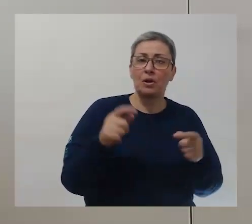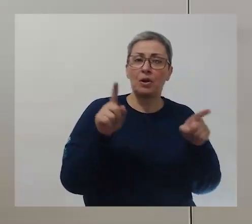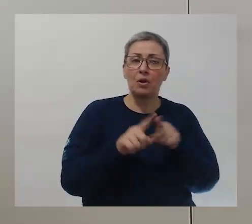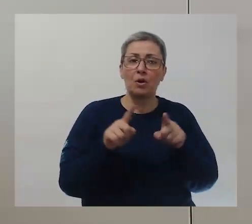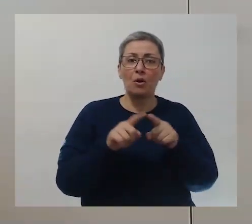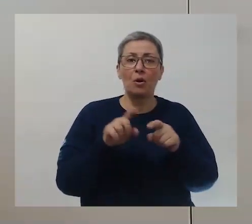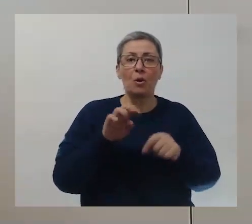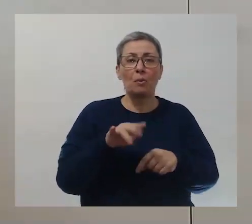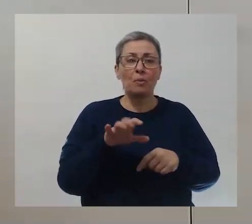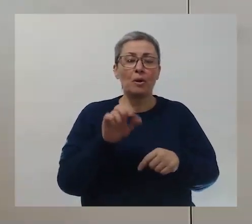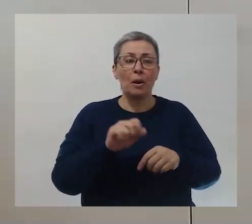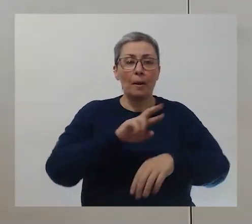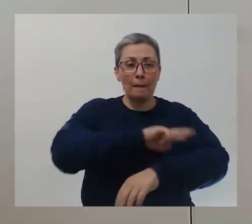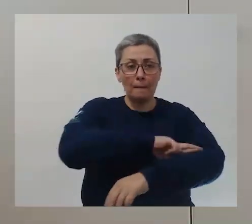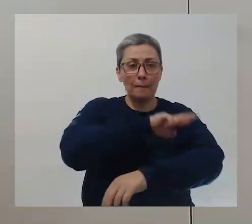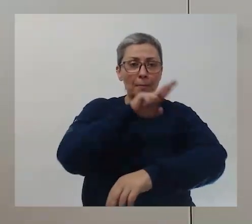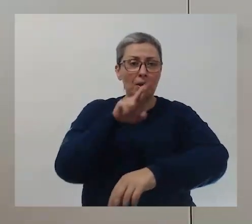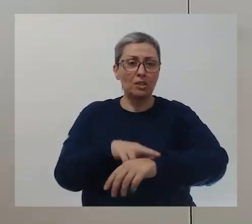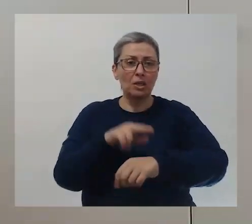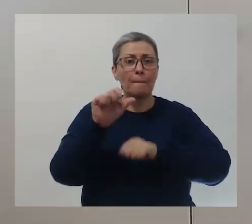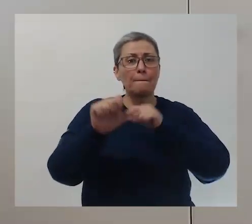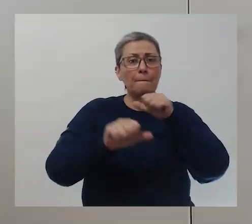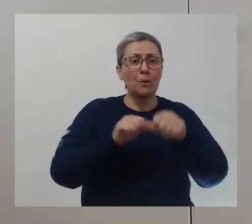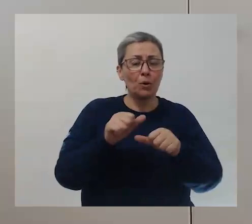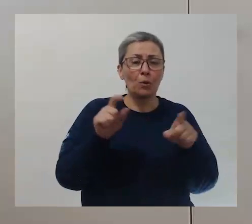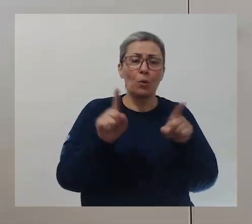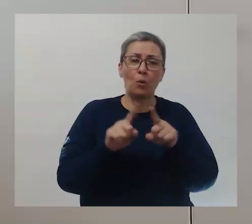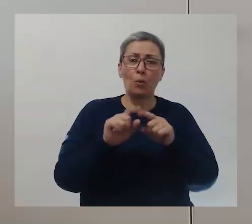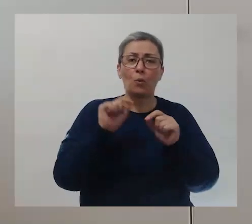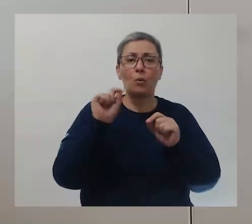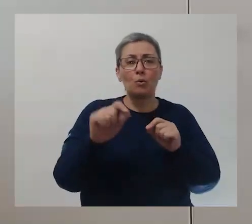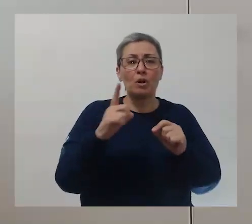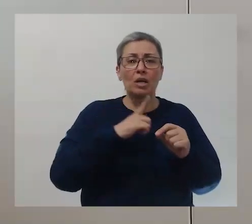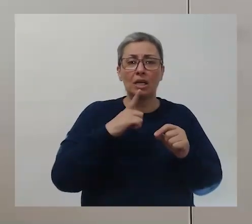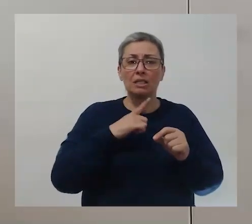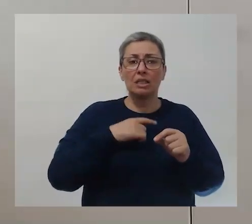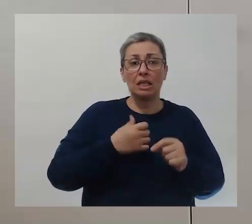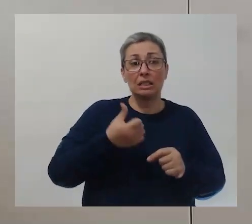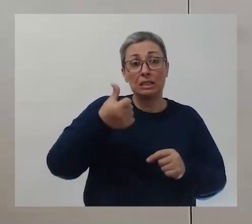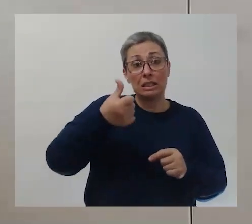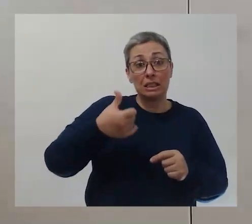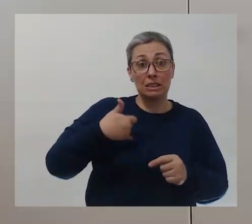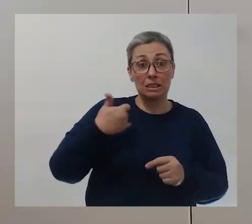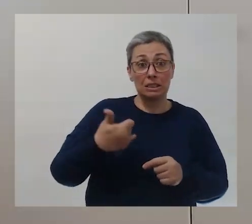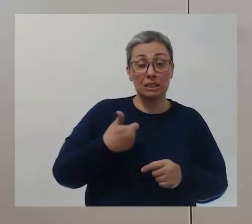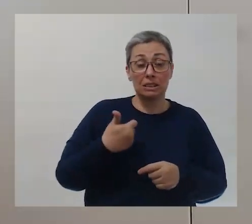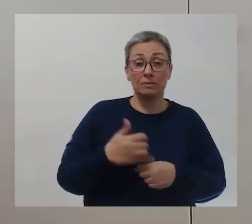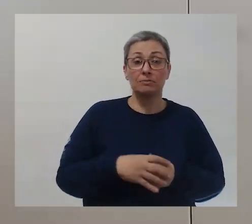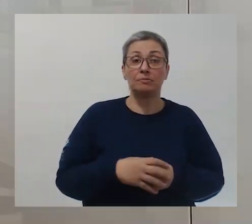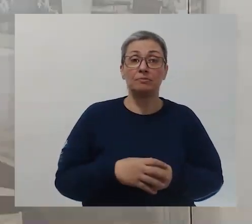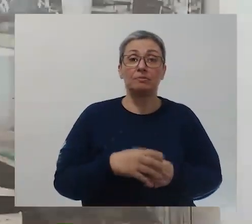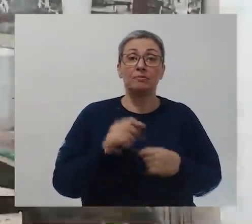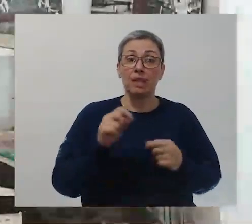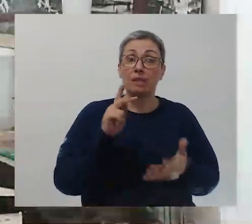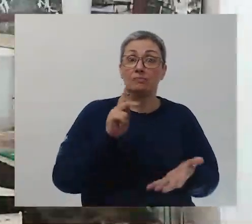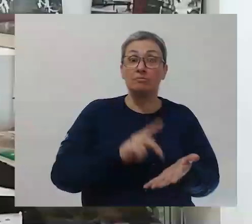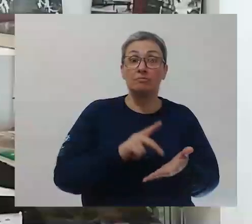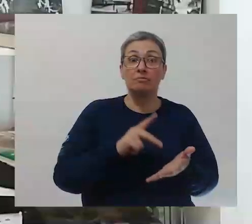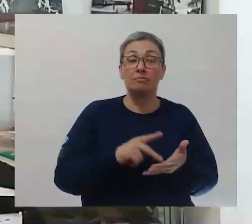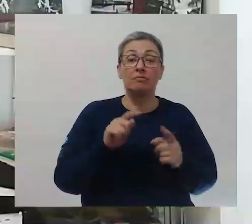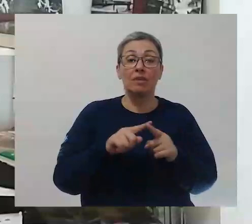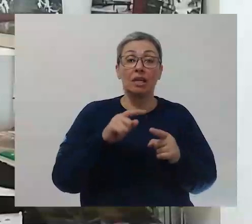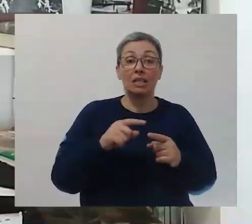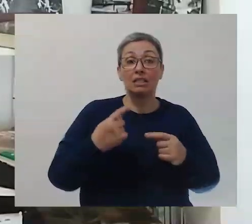Ruby Bridges, que passou por algumas dessas situações quando tinha 6 years old.